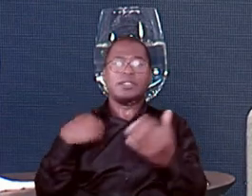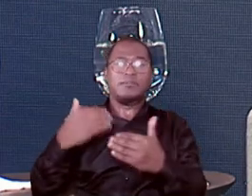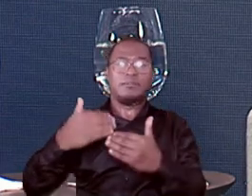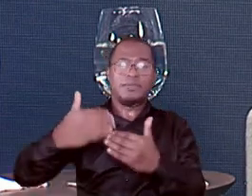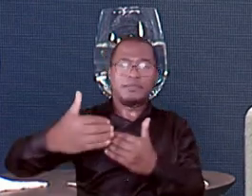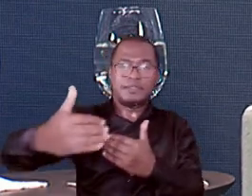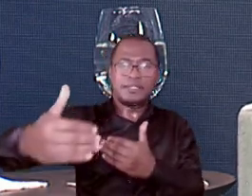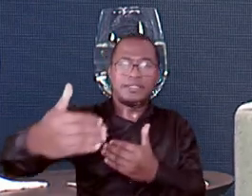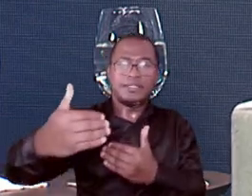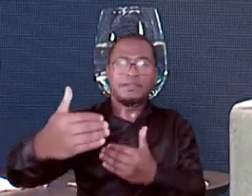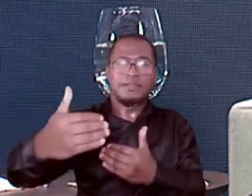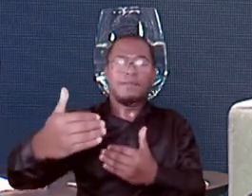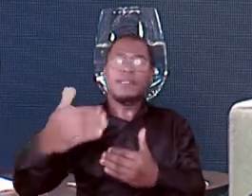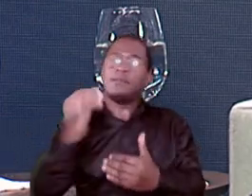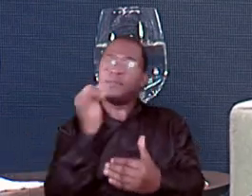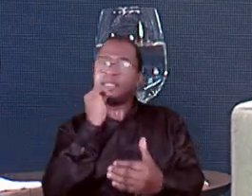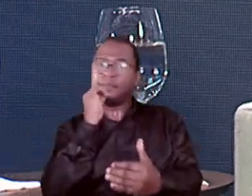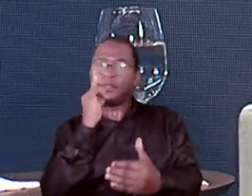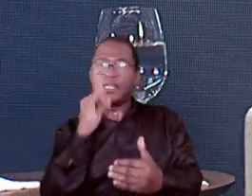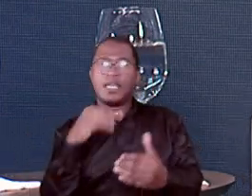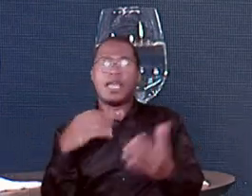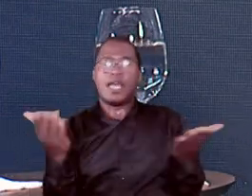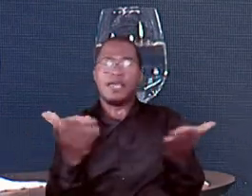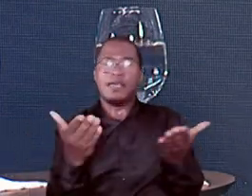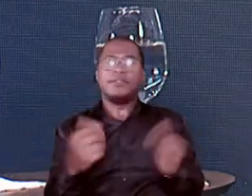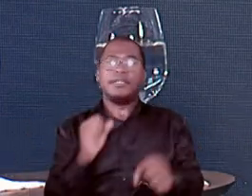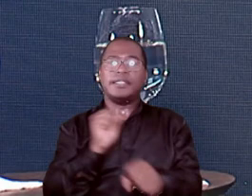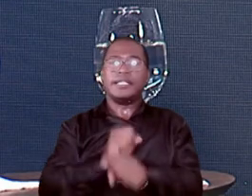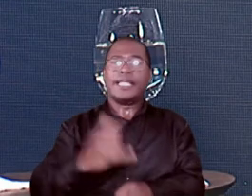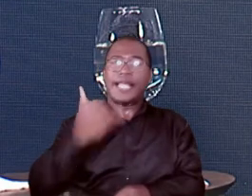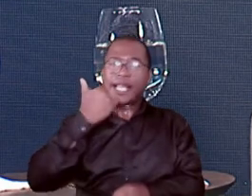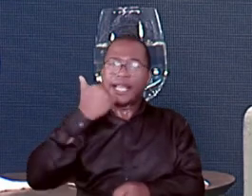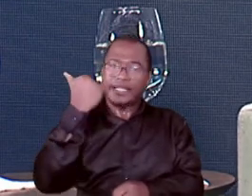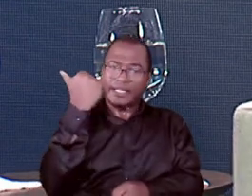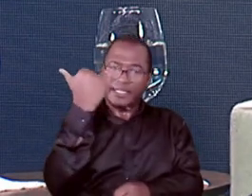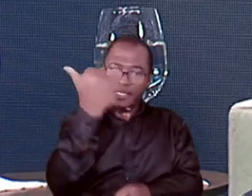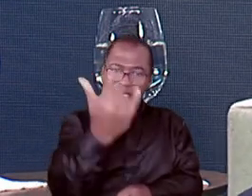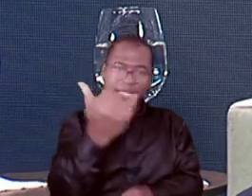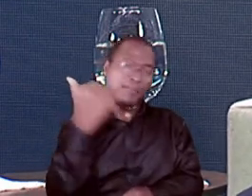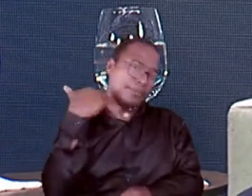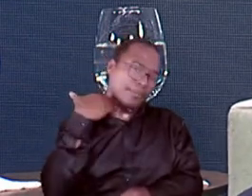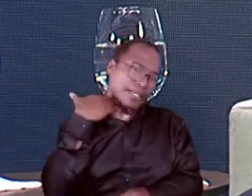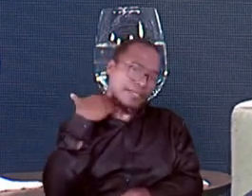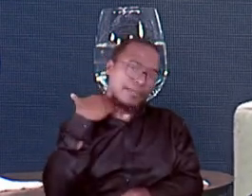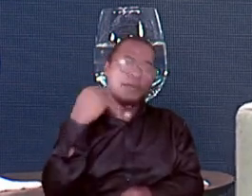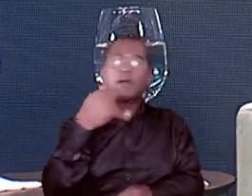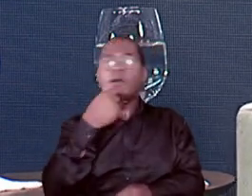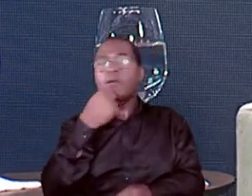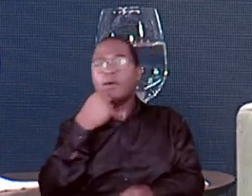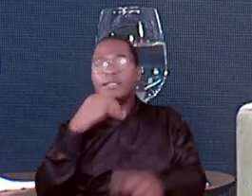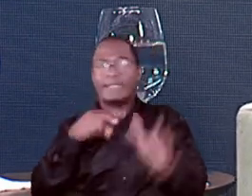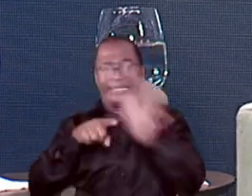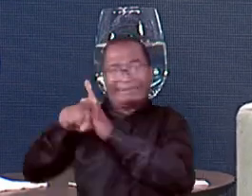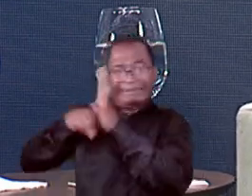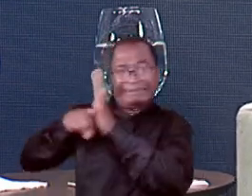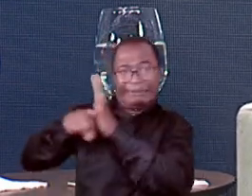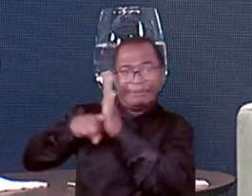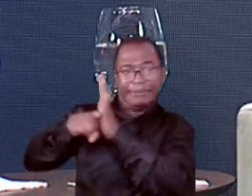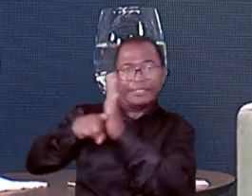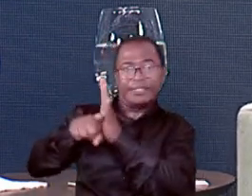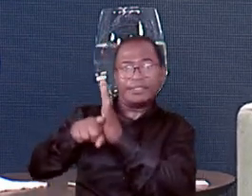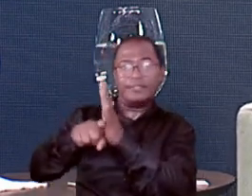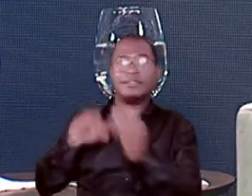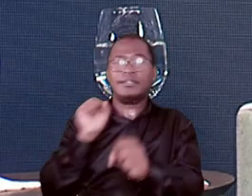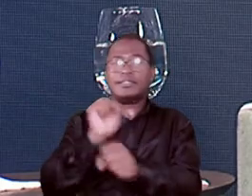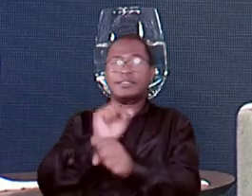banco eu analista de crédito vai pedir uma infinidade de informações para você certo ele já tem dados públicos mas ele vai